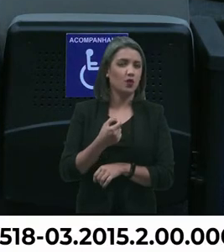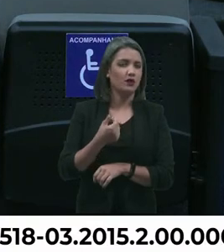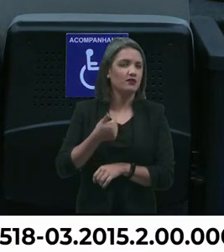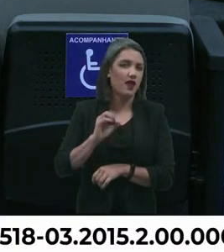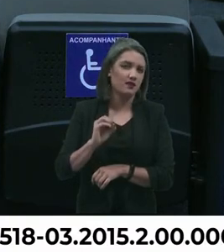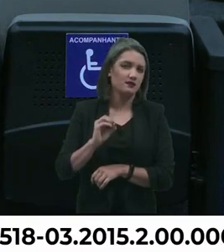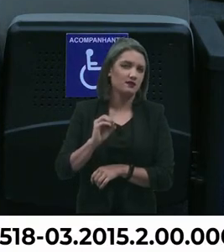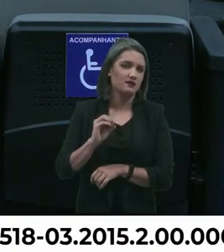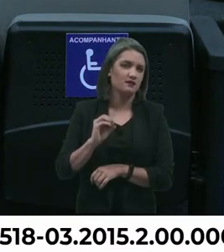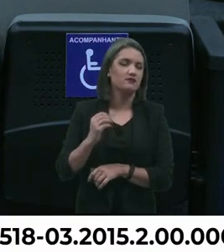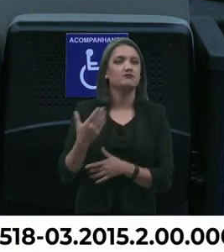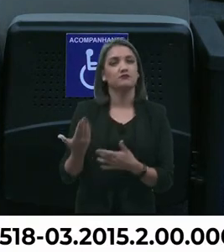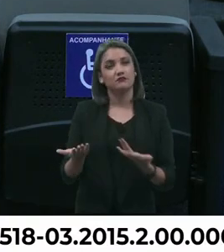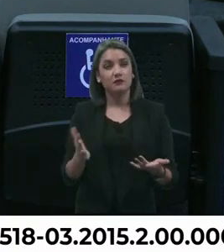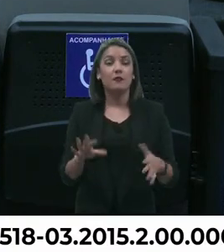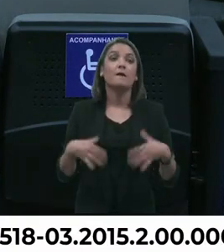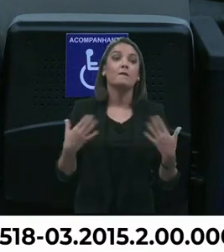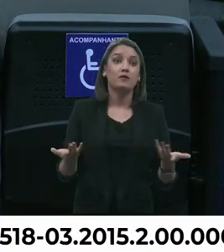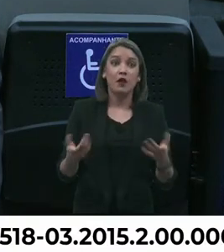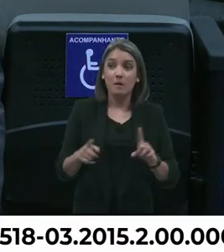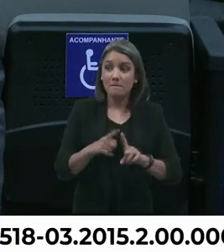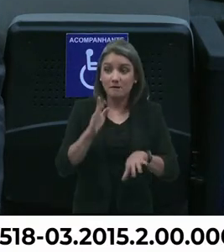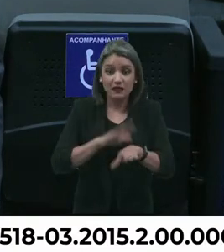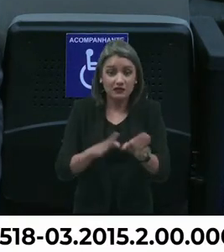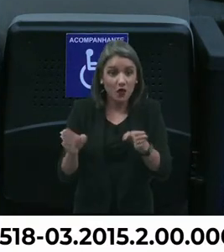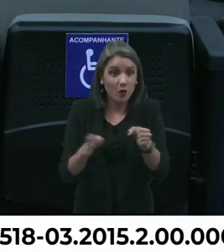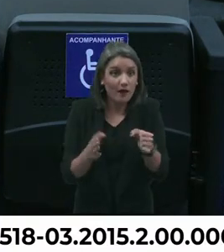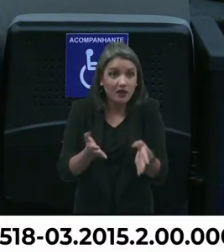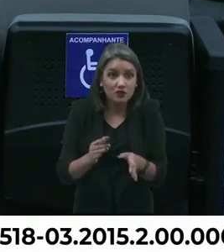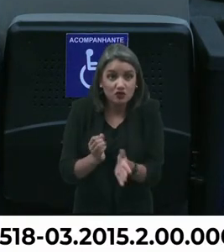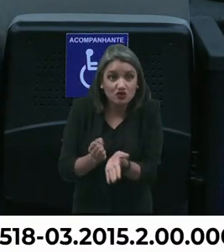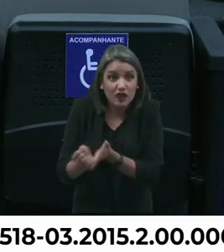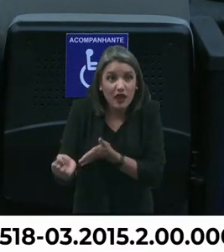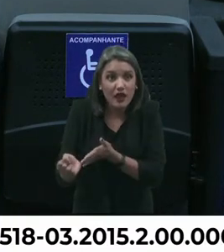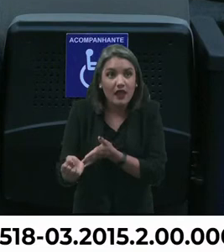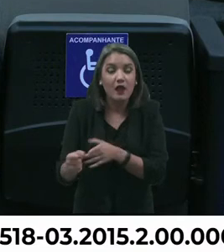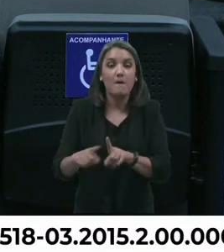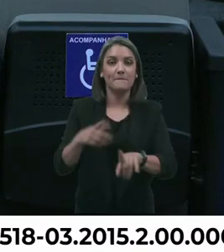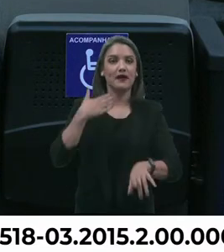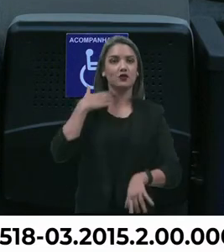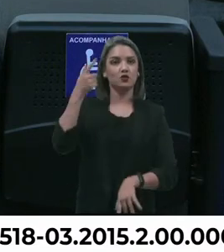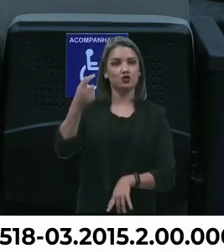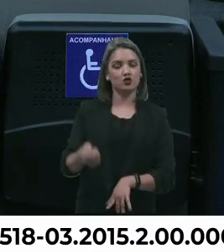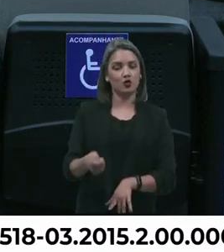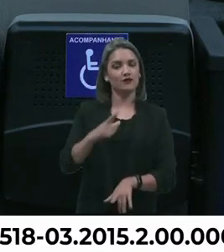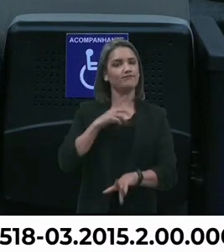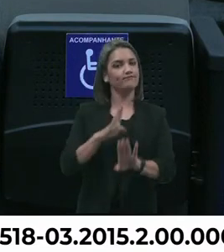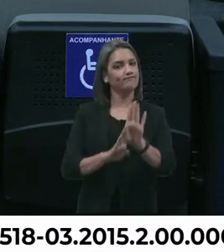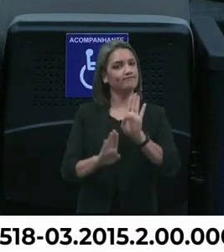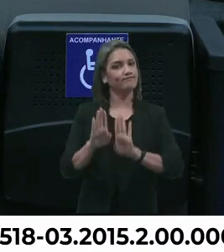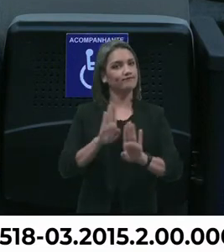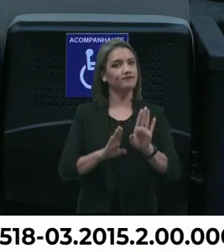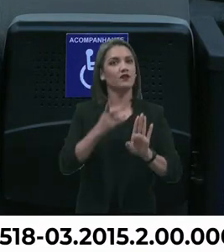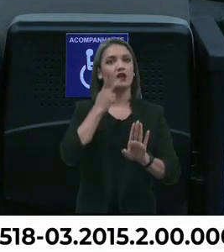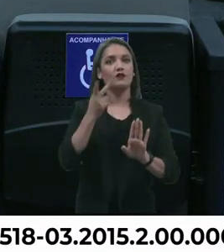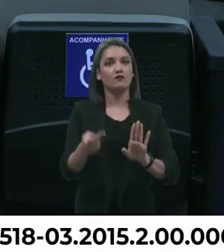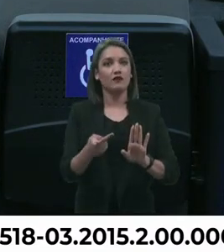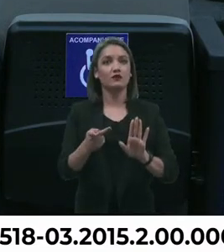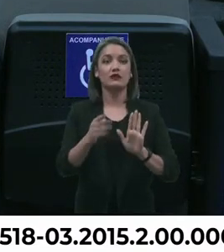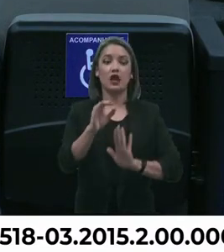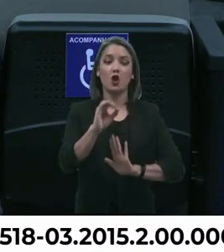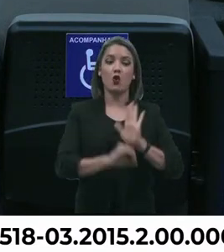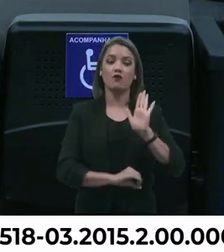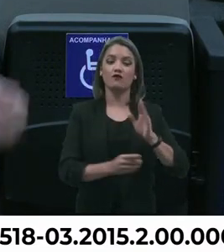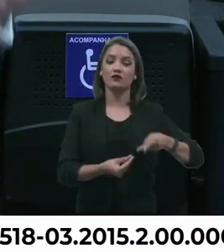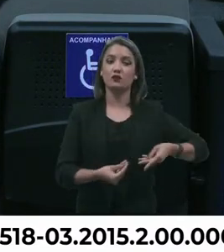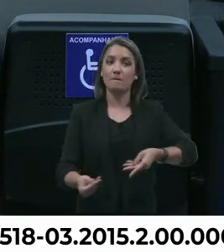2010, e ele apresentou fora do prazo. O magistrado cautelosamente diz, oficie-se à secretaria para